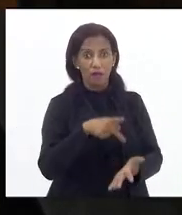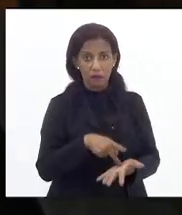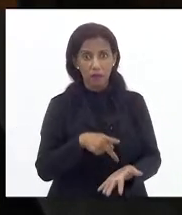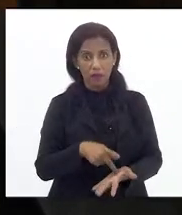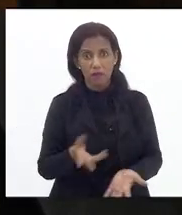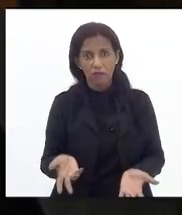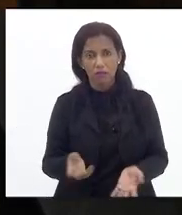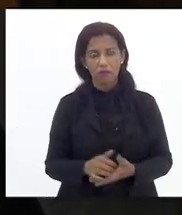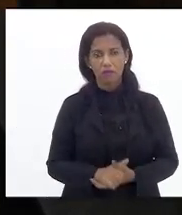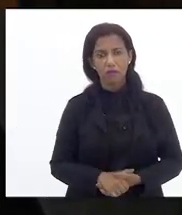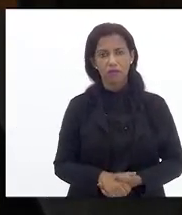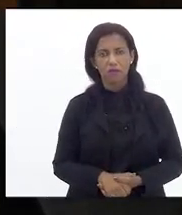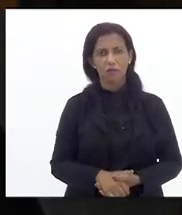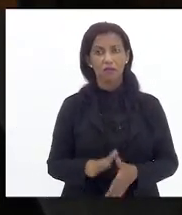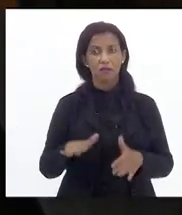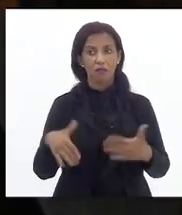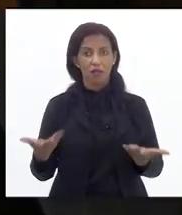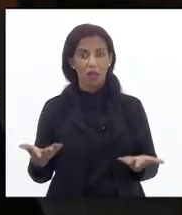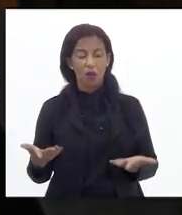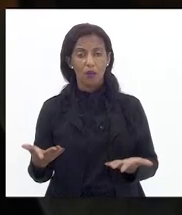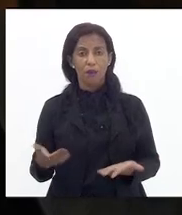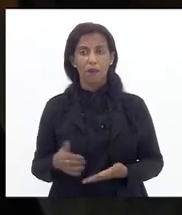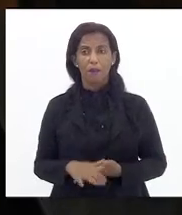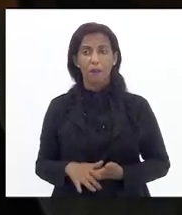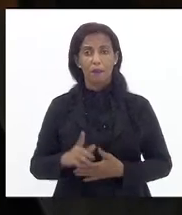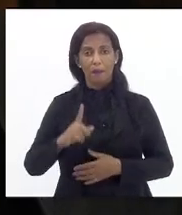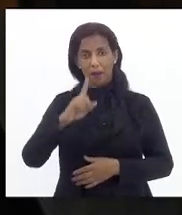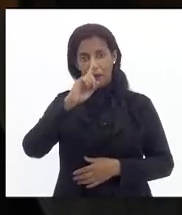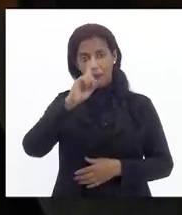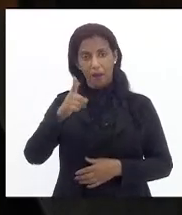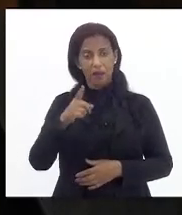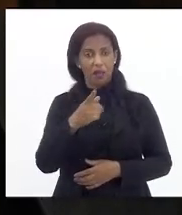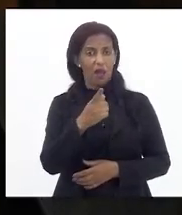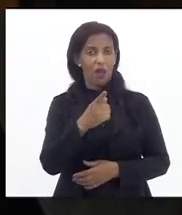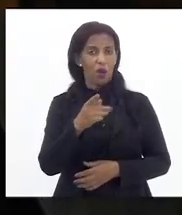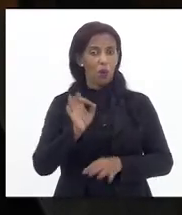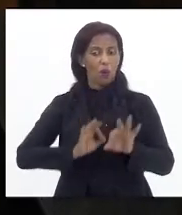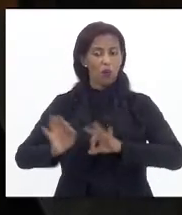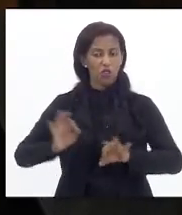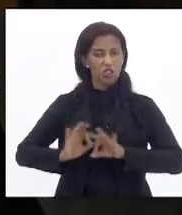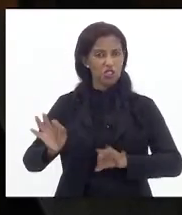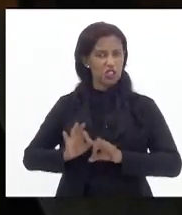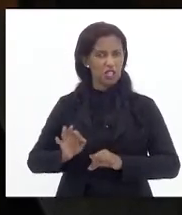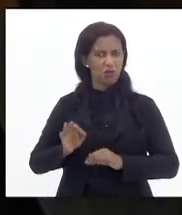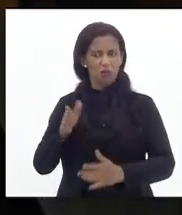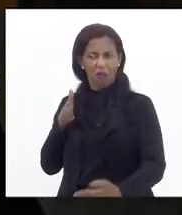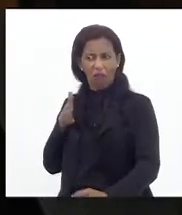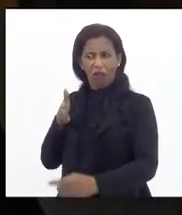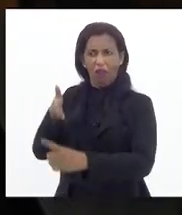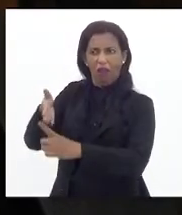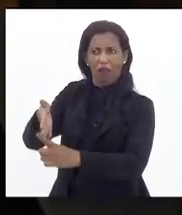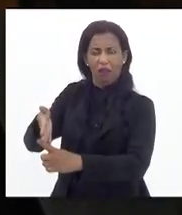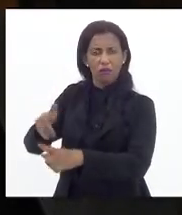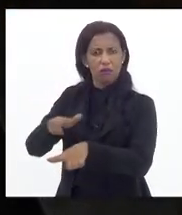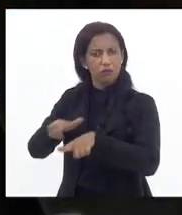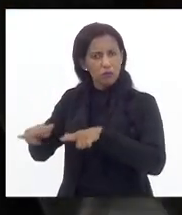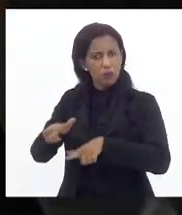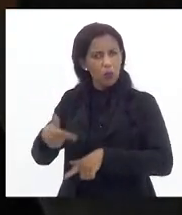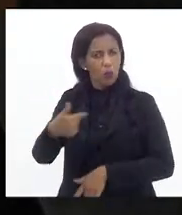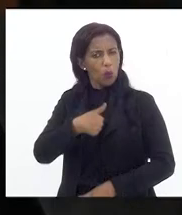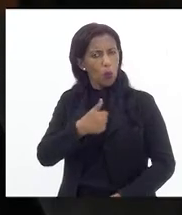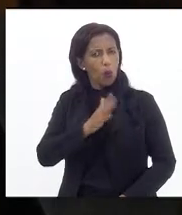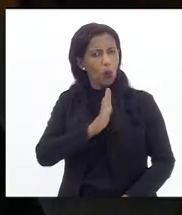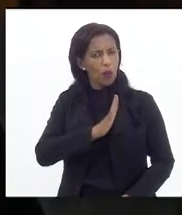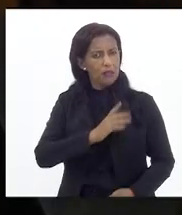realidade então para mandar um projeto de lei que enxugue a máquina que atinge o servidor no seu